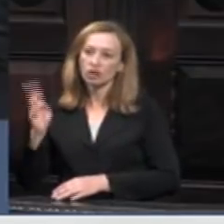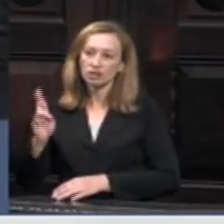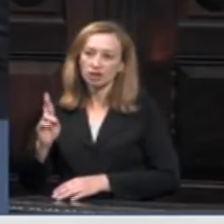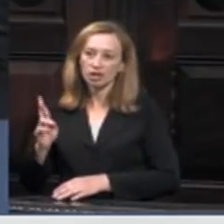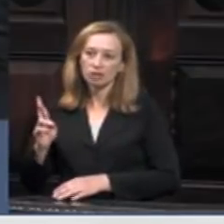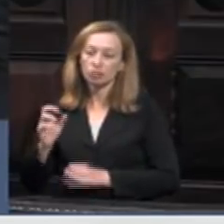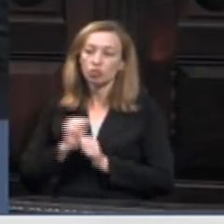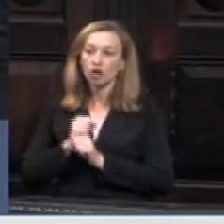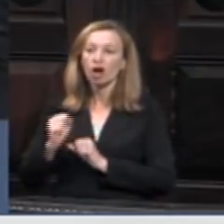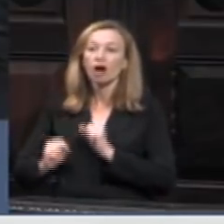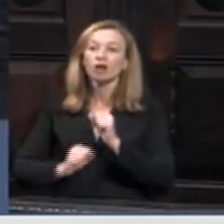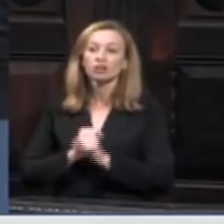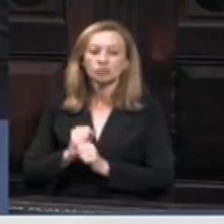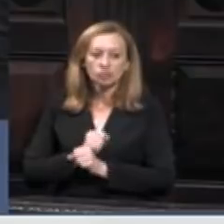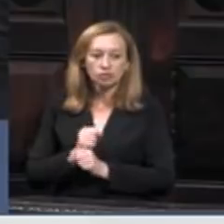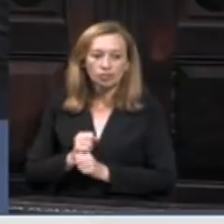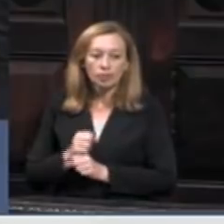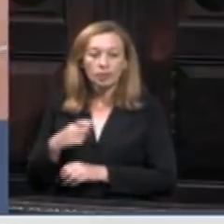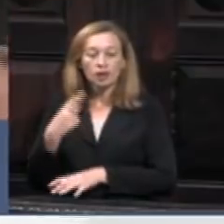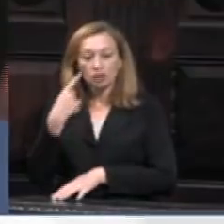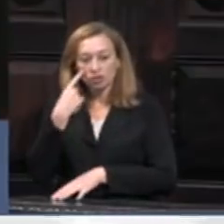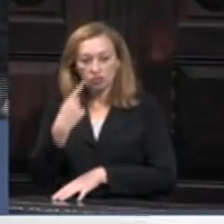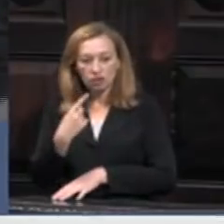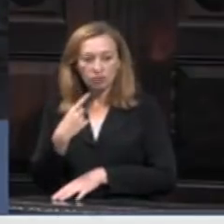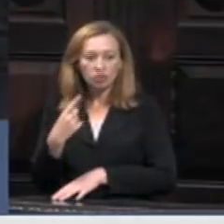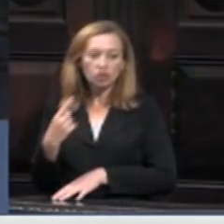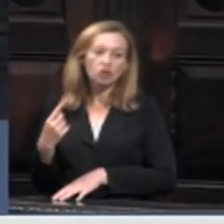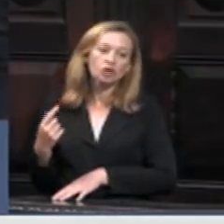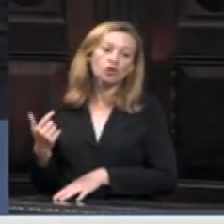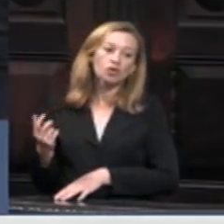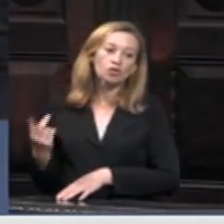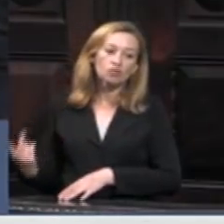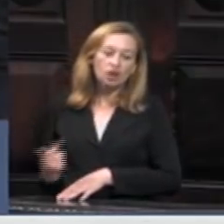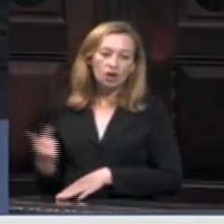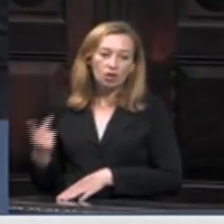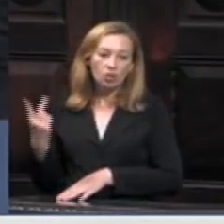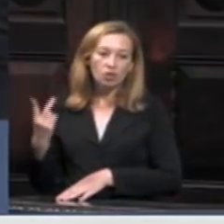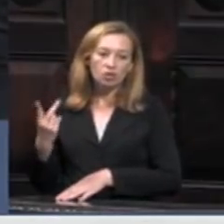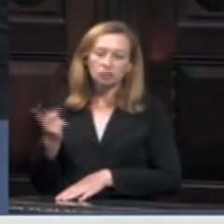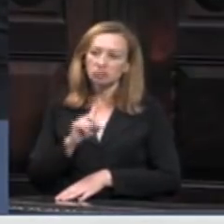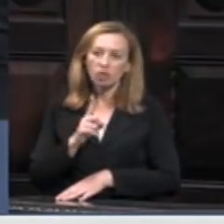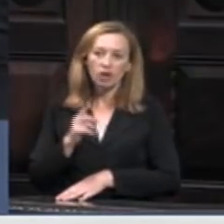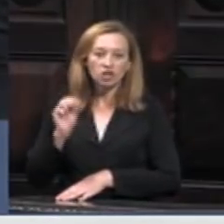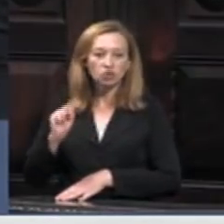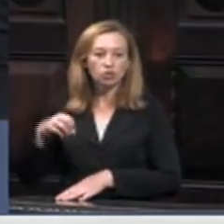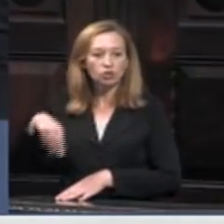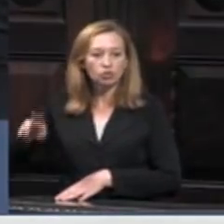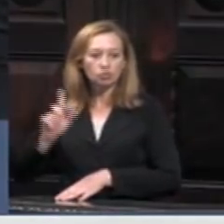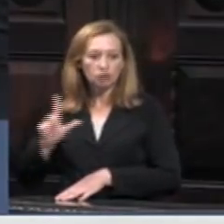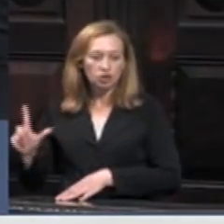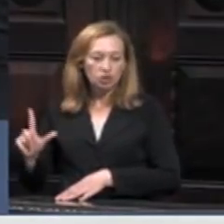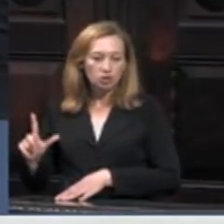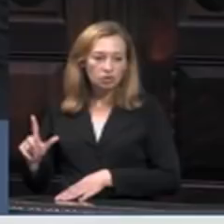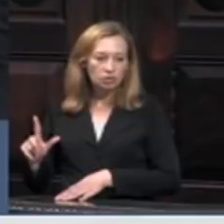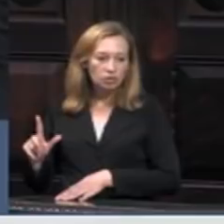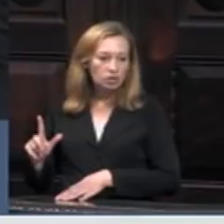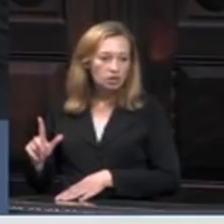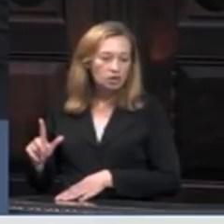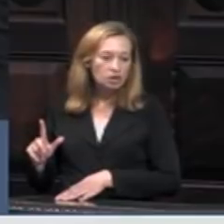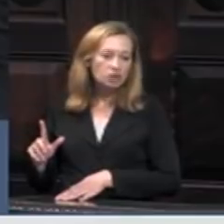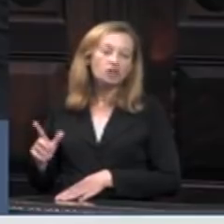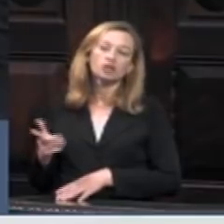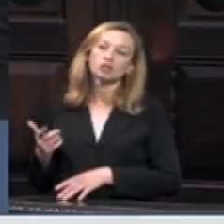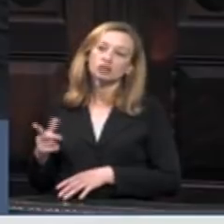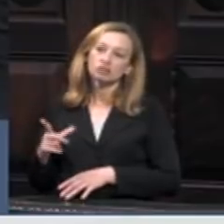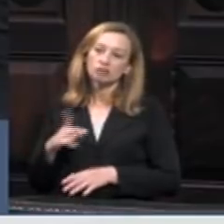é que esse valor médio não é de 8 mil, é de no máximo o teto do